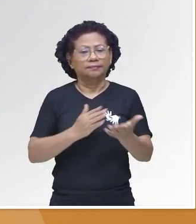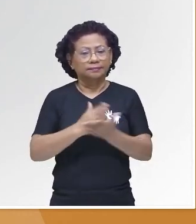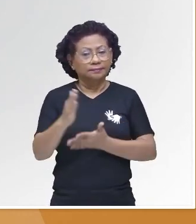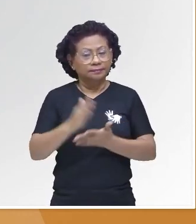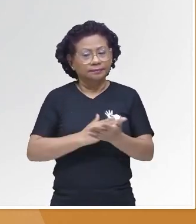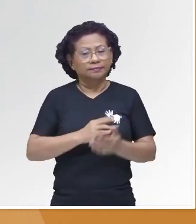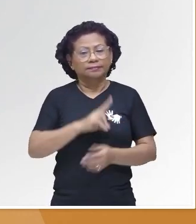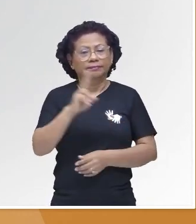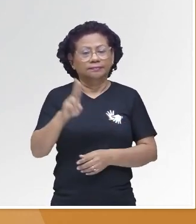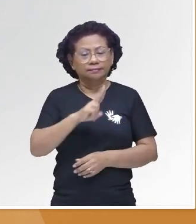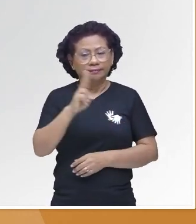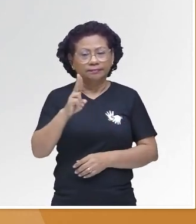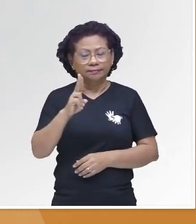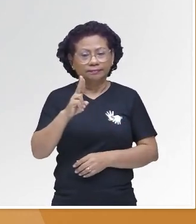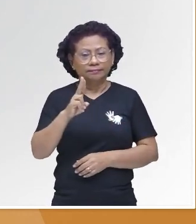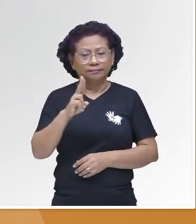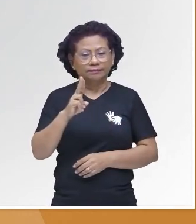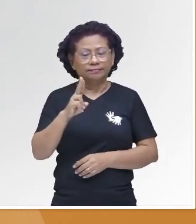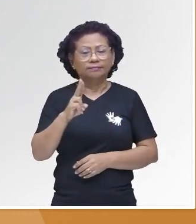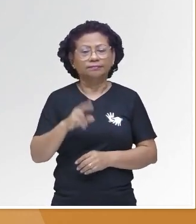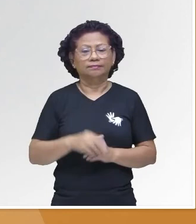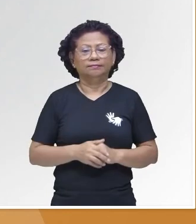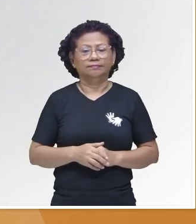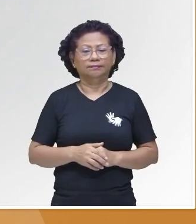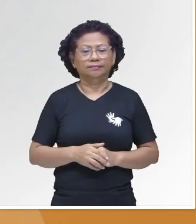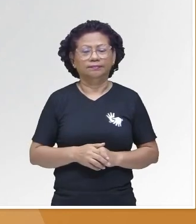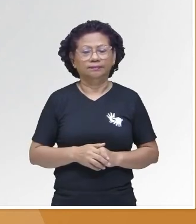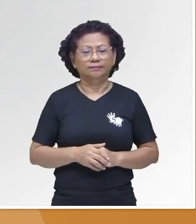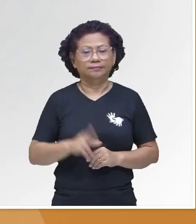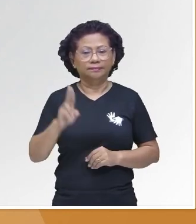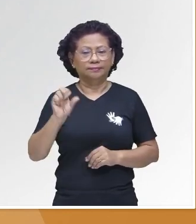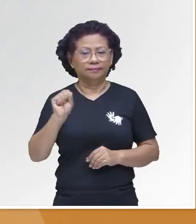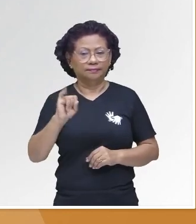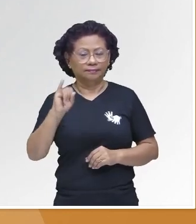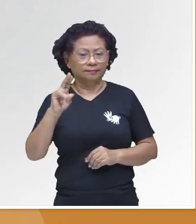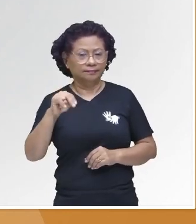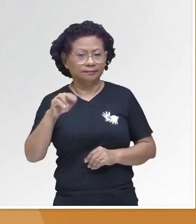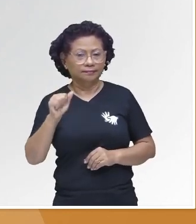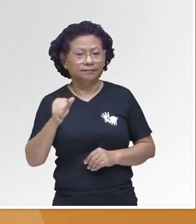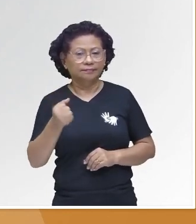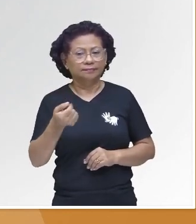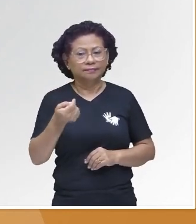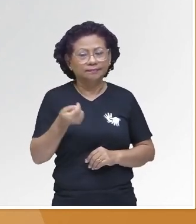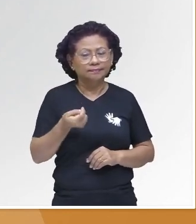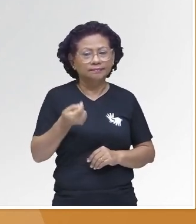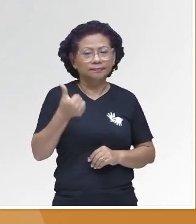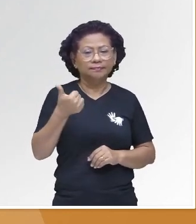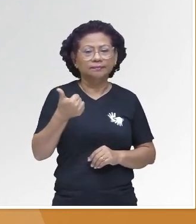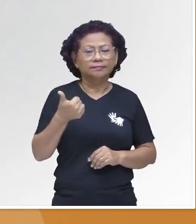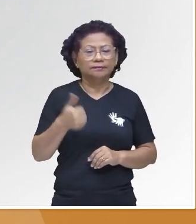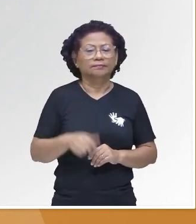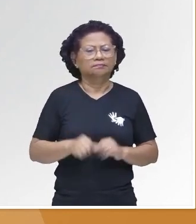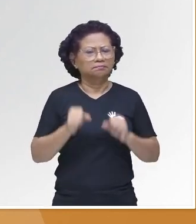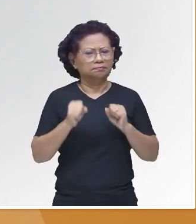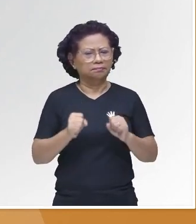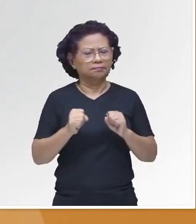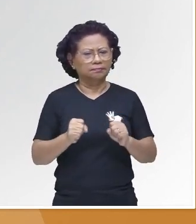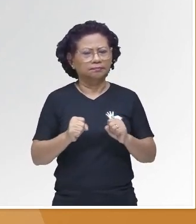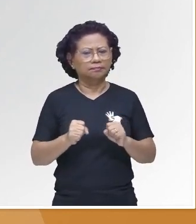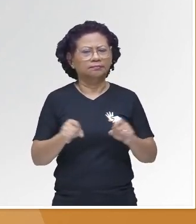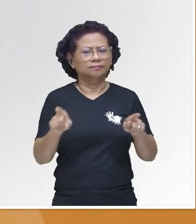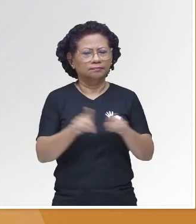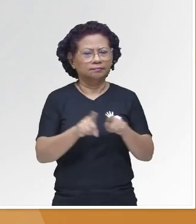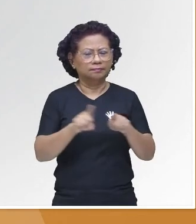pode abastecer comunidades que são isoladas, tá? Mas a gente tem alguns aspectos negativos